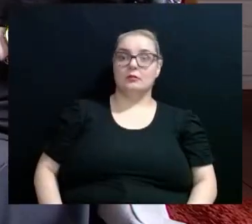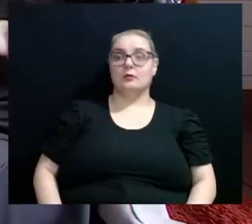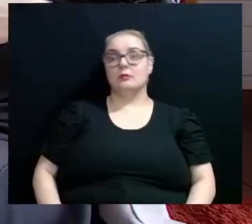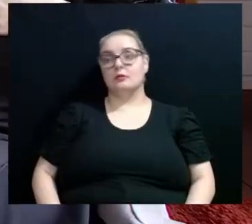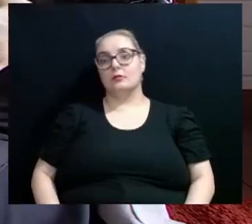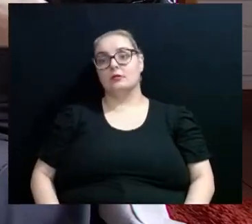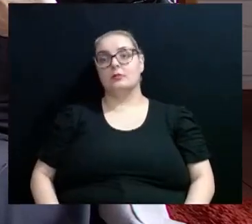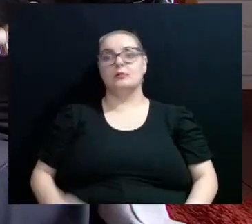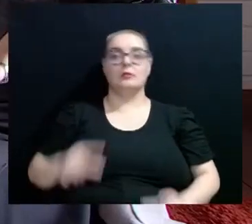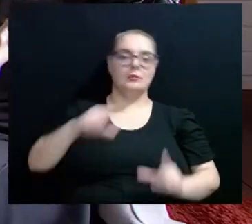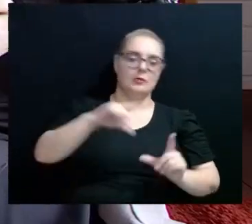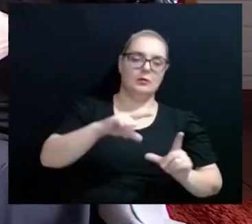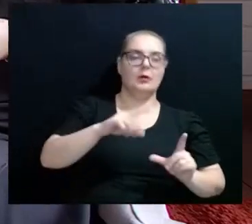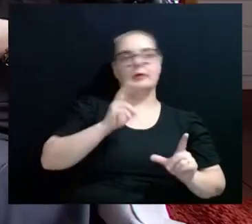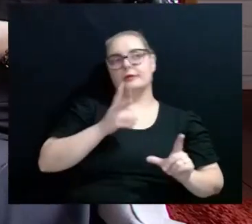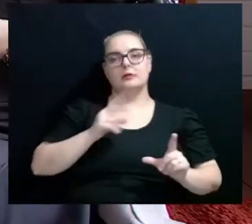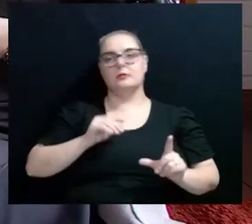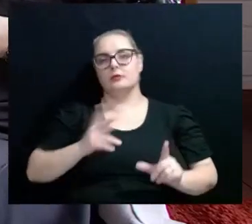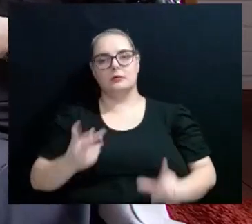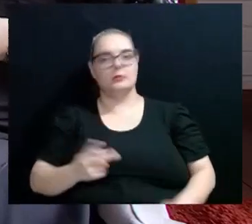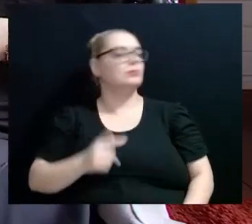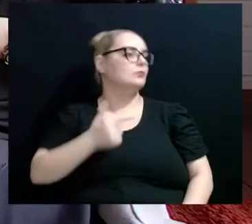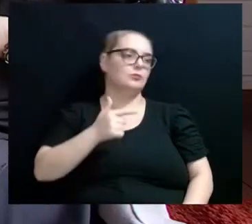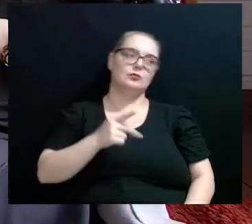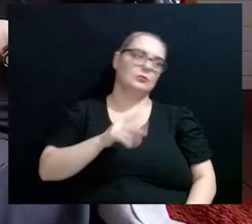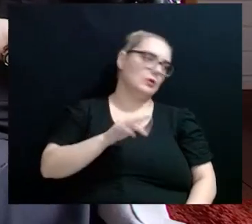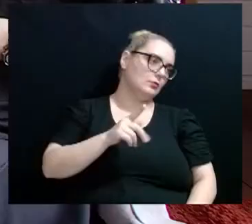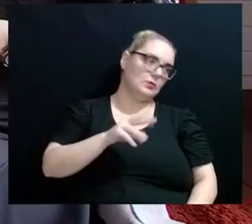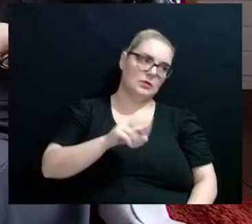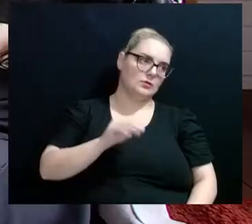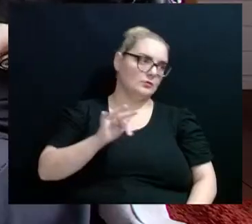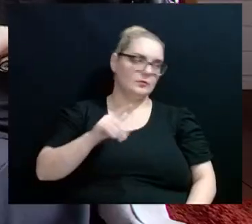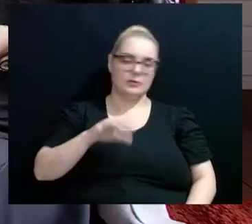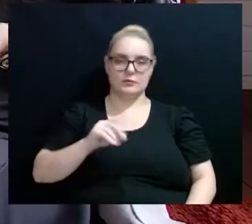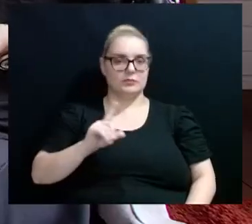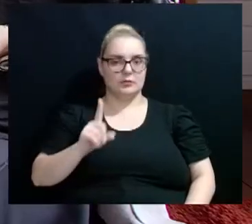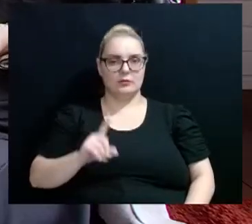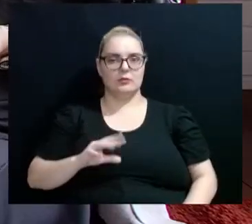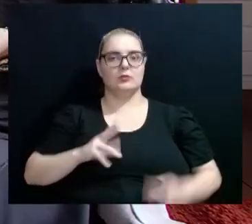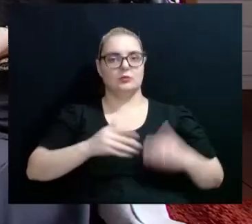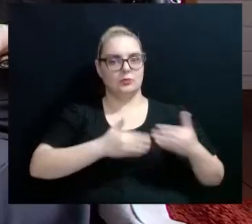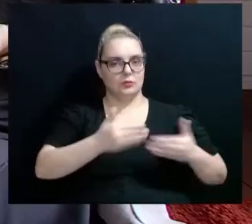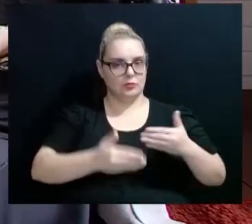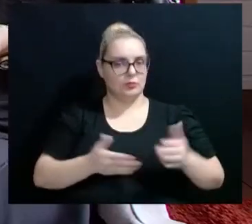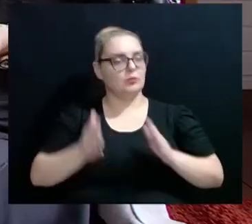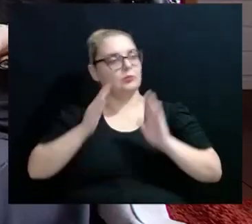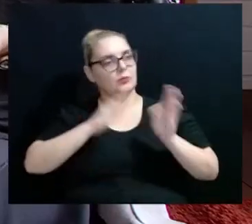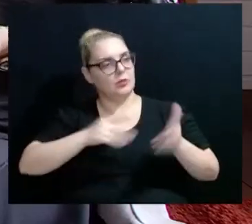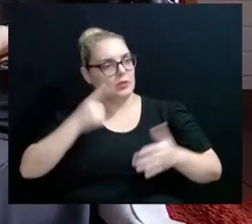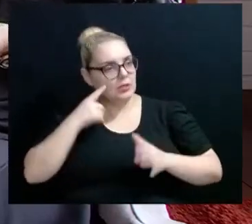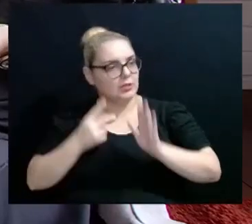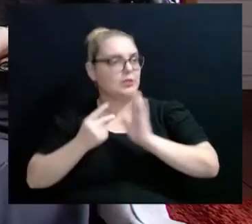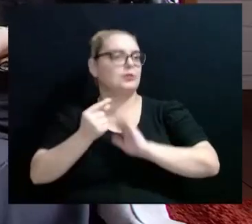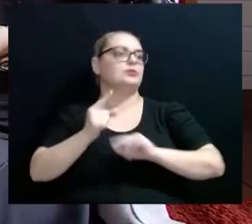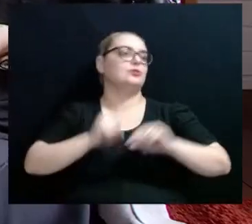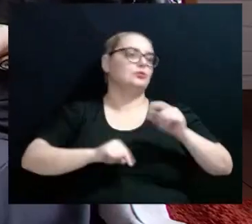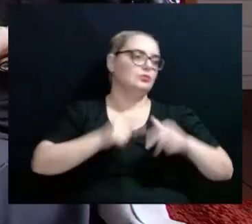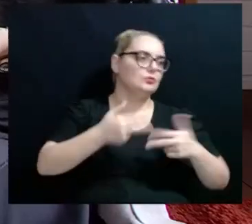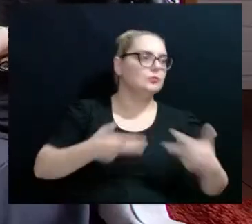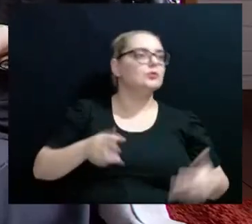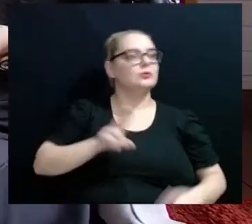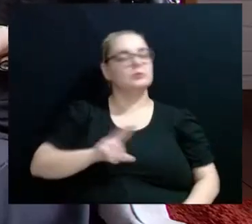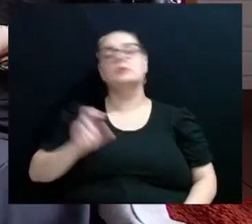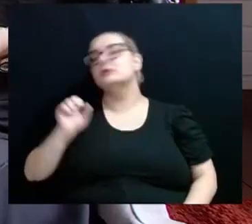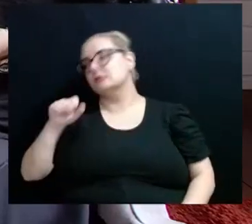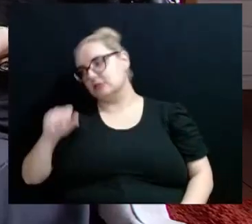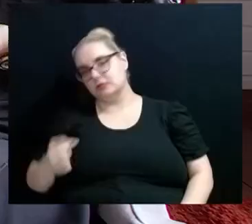não é só telas desse tamanho custam... Não existe um preço fixo. Não existe um Depende de preço todo o fixo. processo produtivo, os produtos que